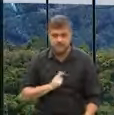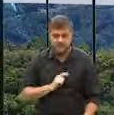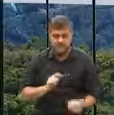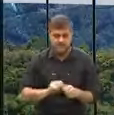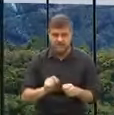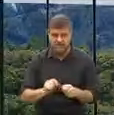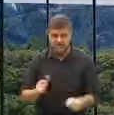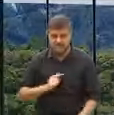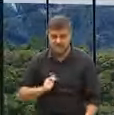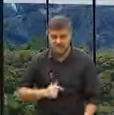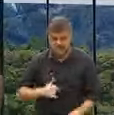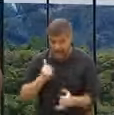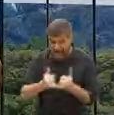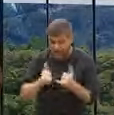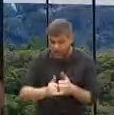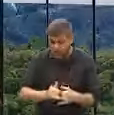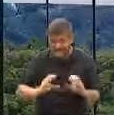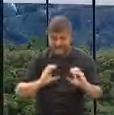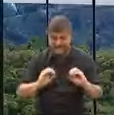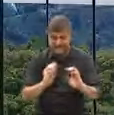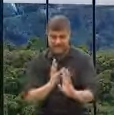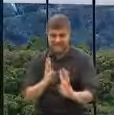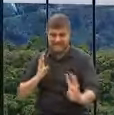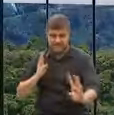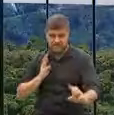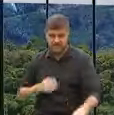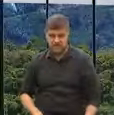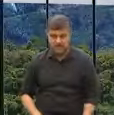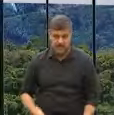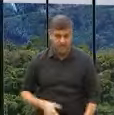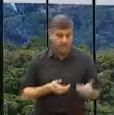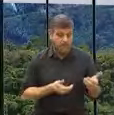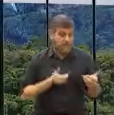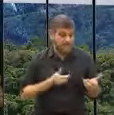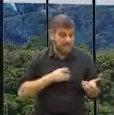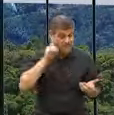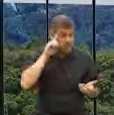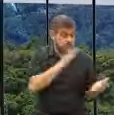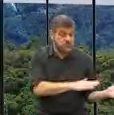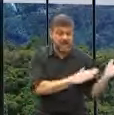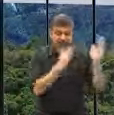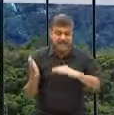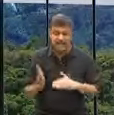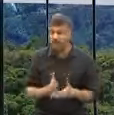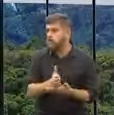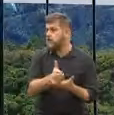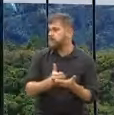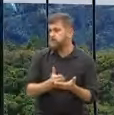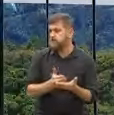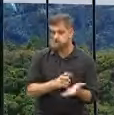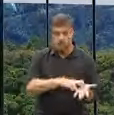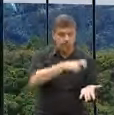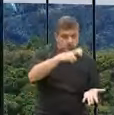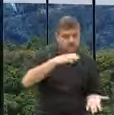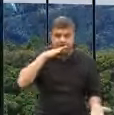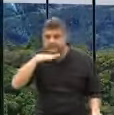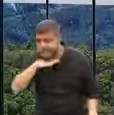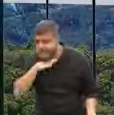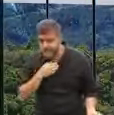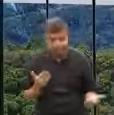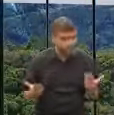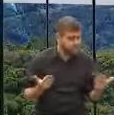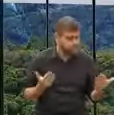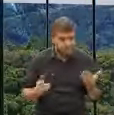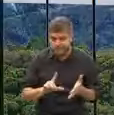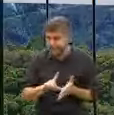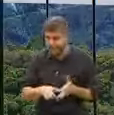fila. Não zerou, mas quase que zera a fila, vamos dizer assim. Só que, naquele momento, todo mundo ficou contente, né? Mas depois